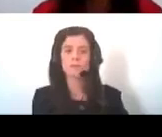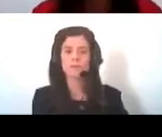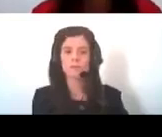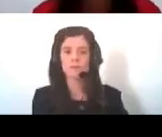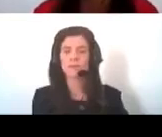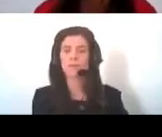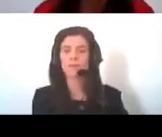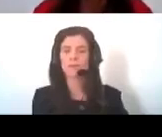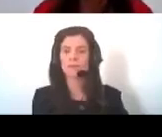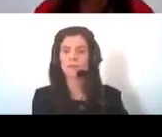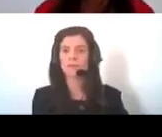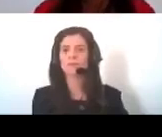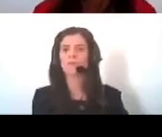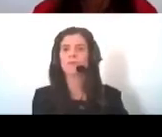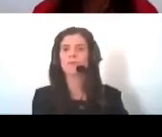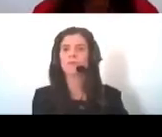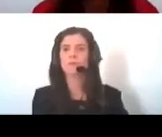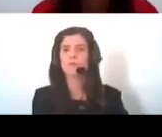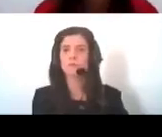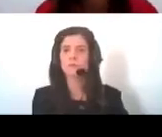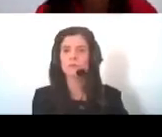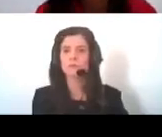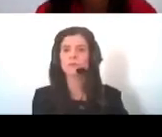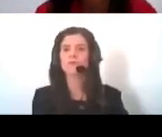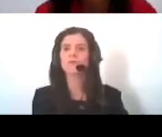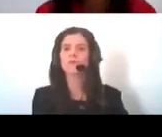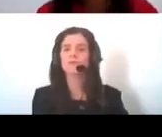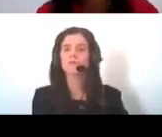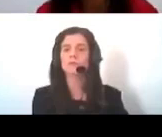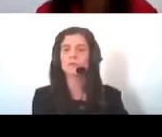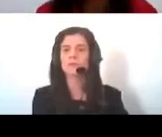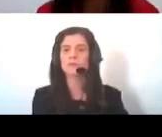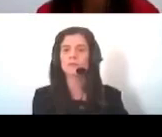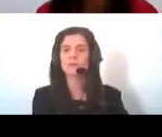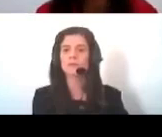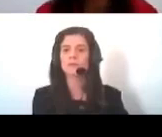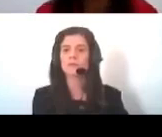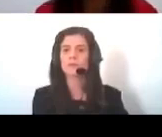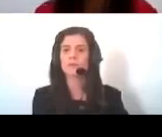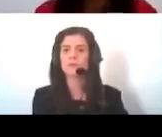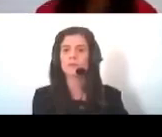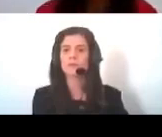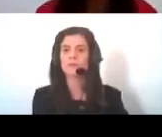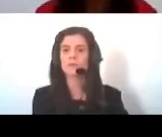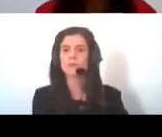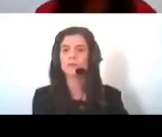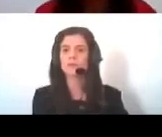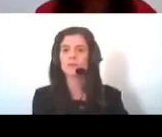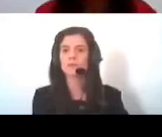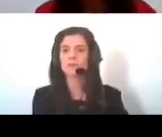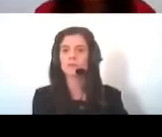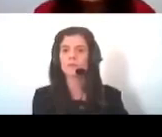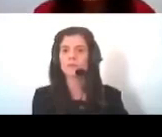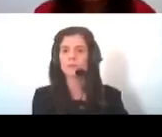tenho disponibilidade no quadro de pessoal, enfim, toda a parte de contratação também é feita por